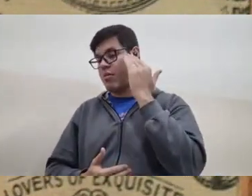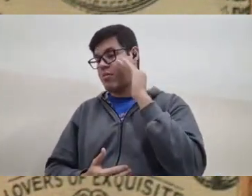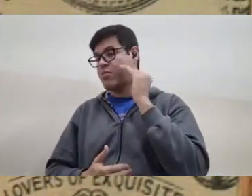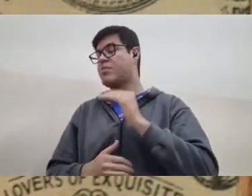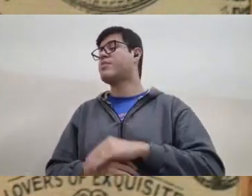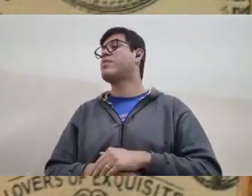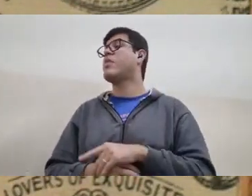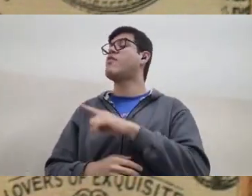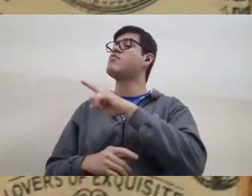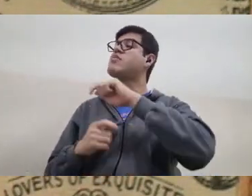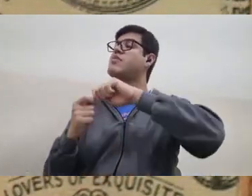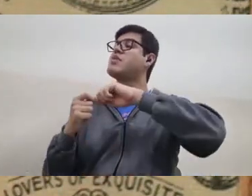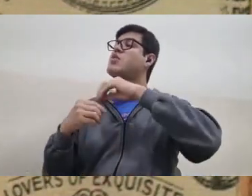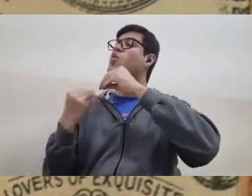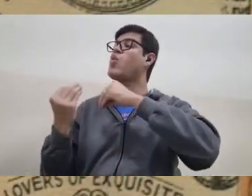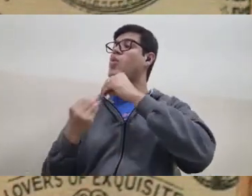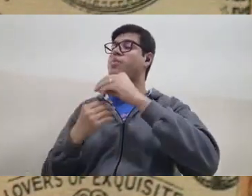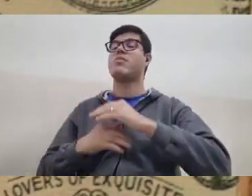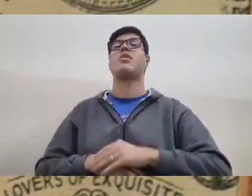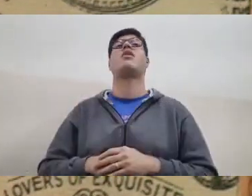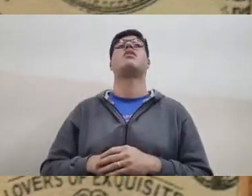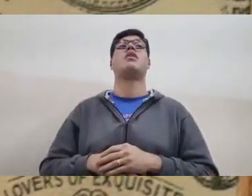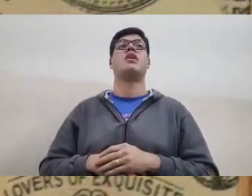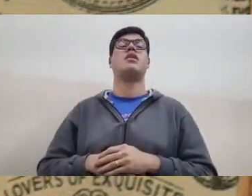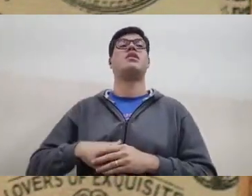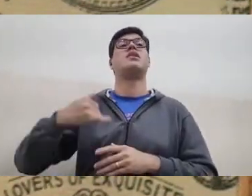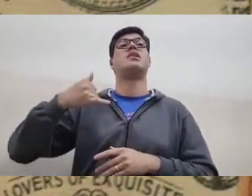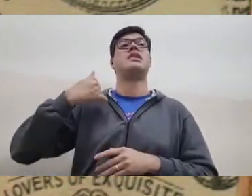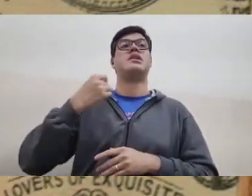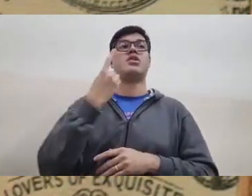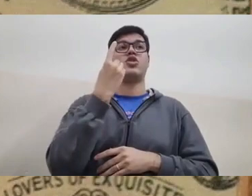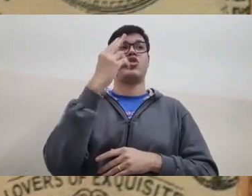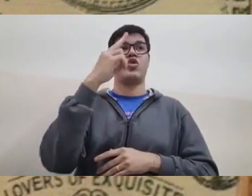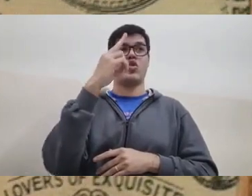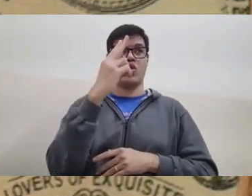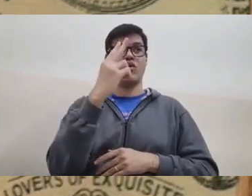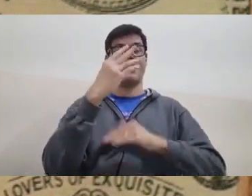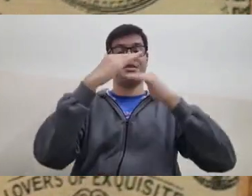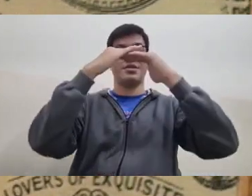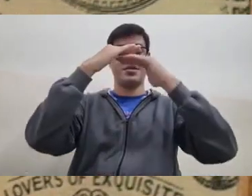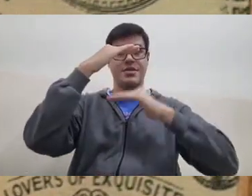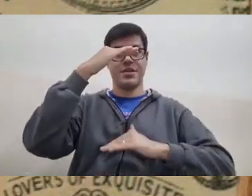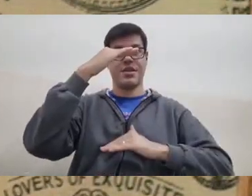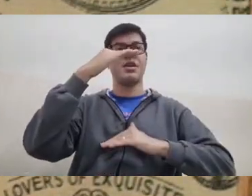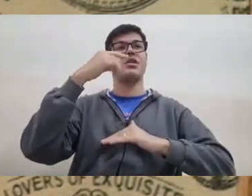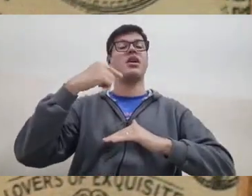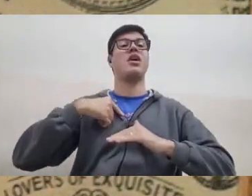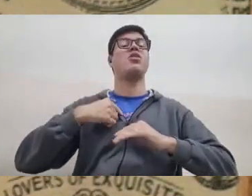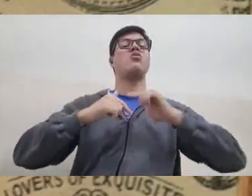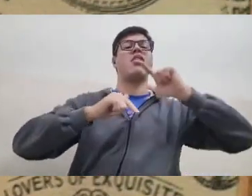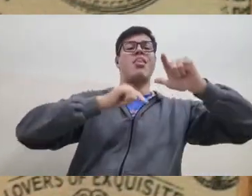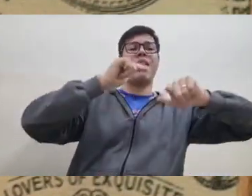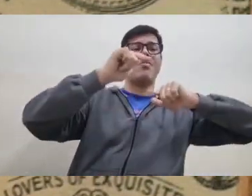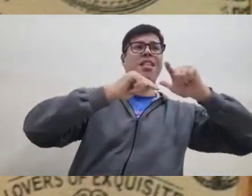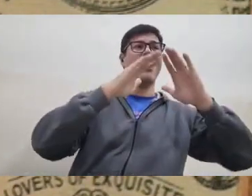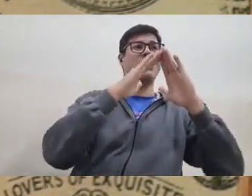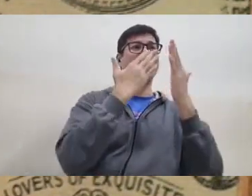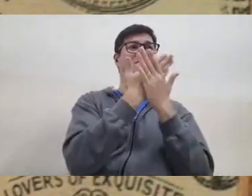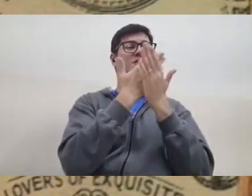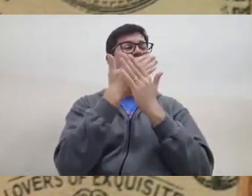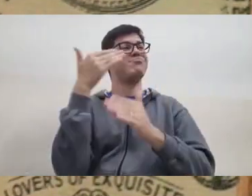eu fazia alguma coisa né antes das 12 anos eu ia na escola e fazia a